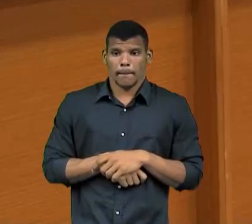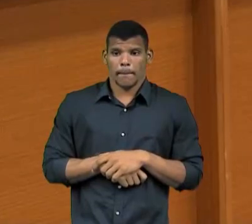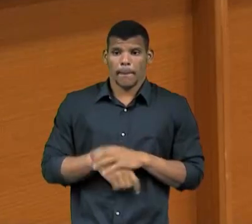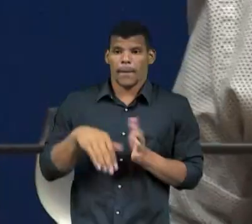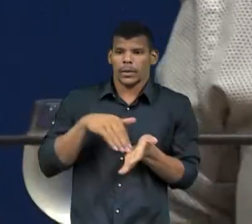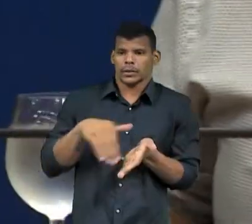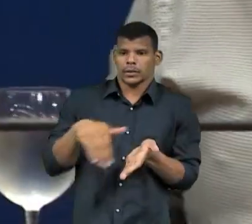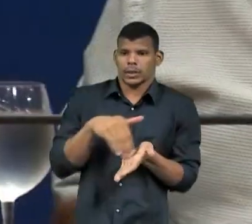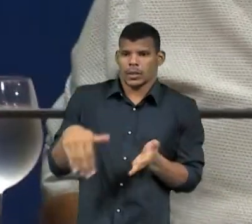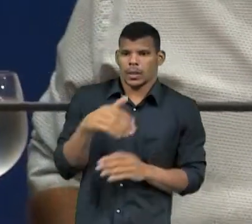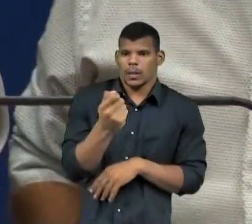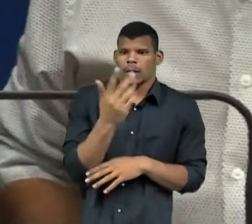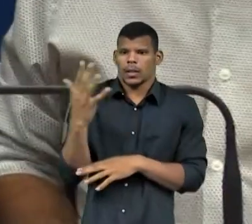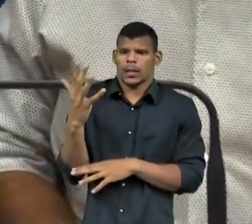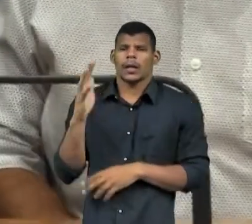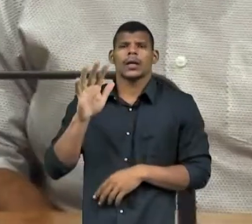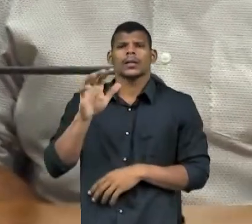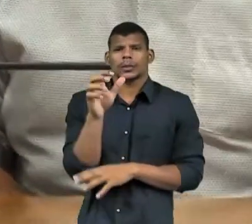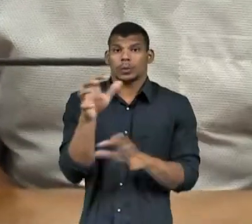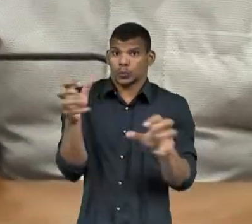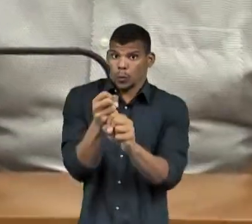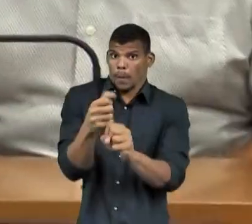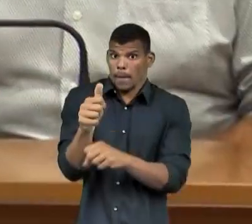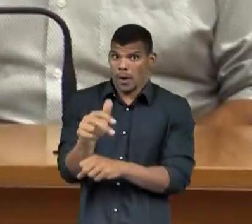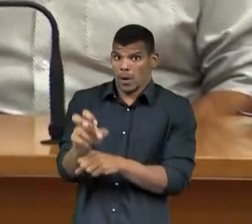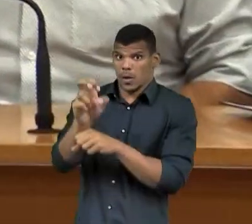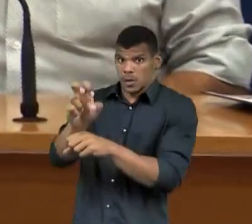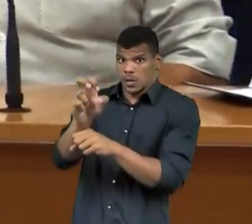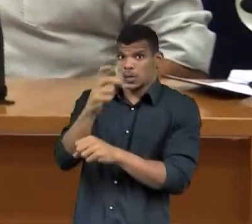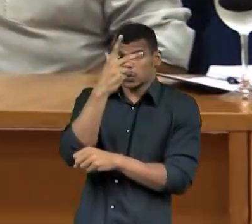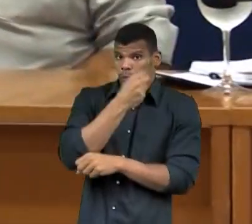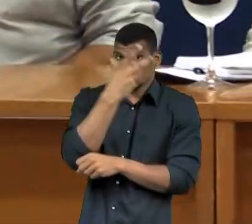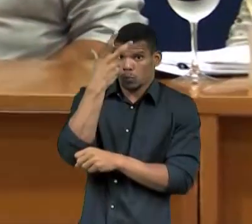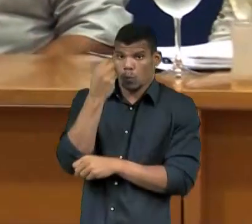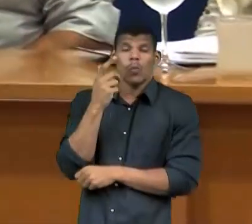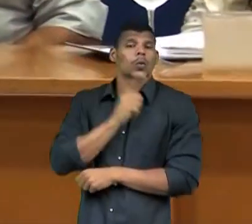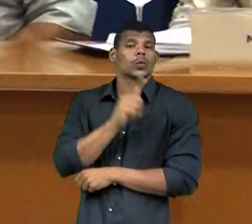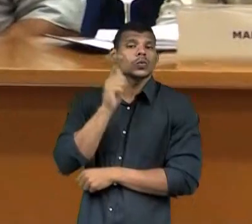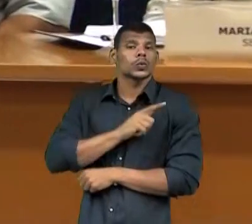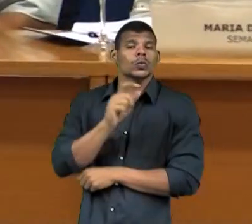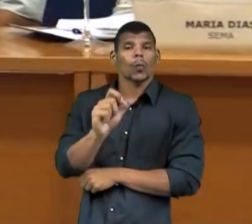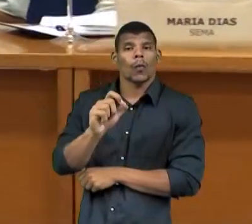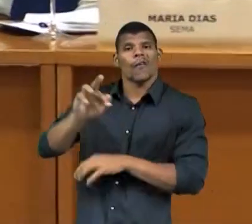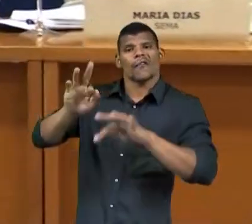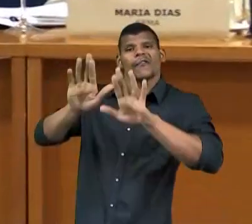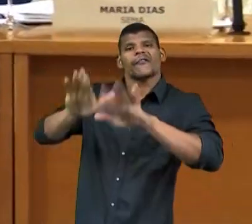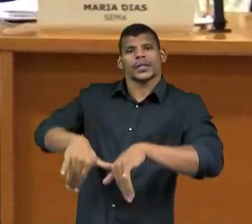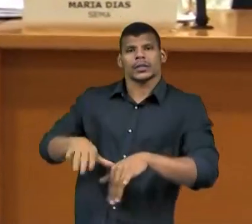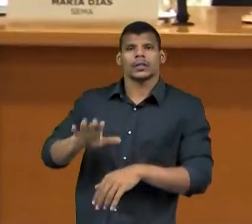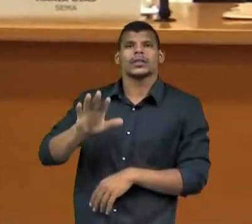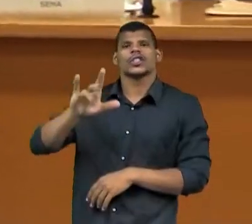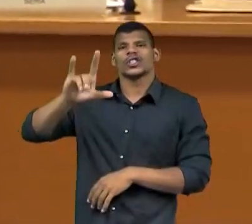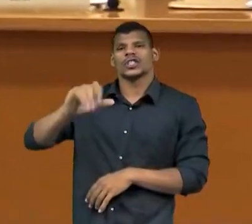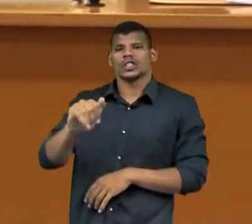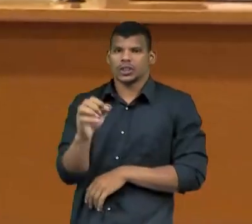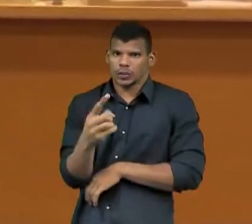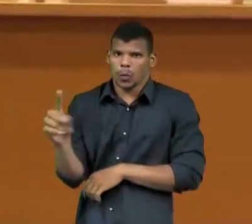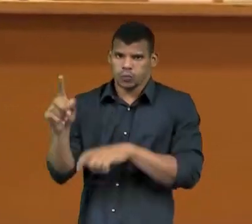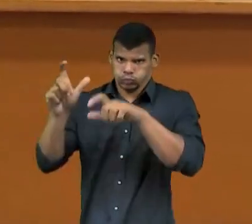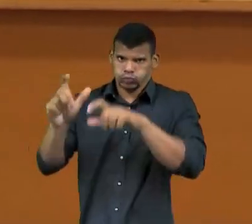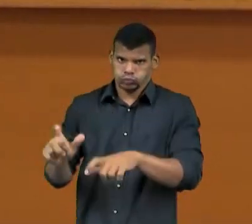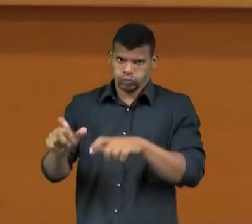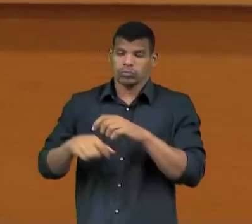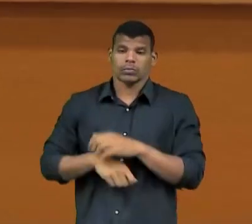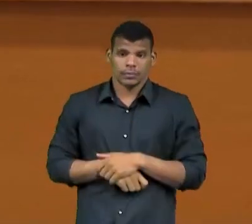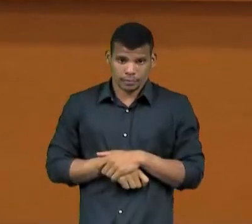Meio Ambiente, 15 municípios já conseguiram desativar ou estão em fase de extinção de lixões. O presidente da Associação